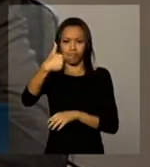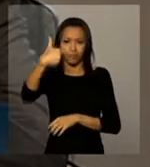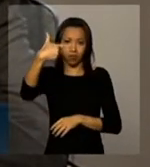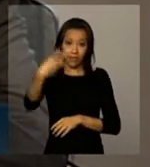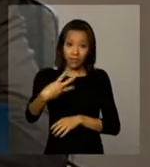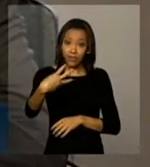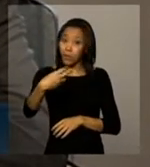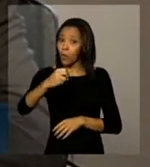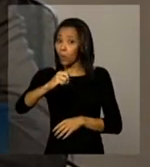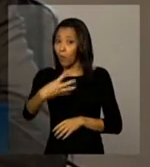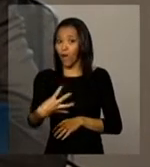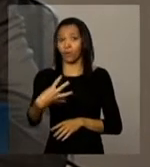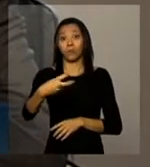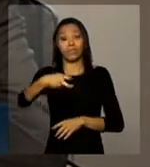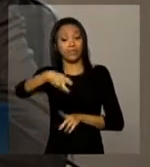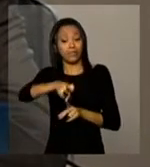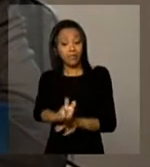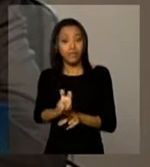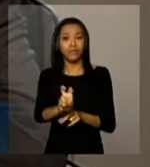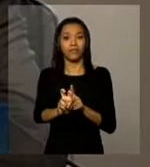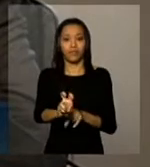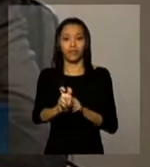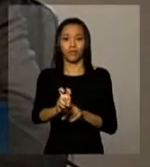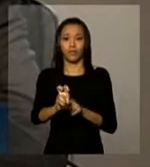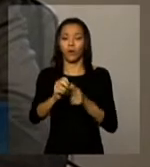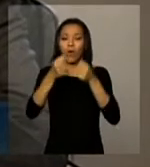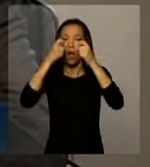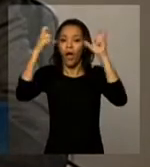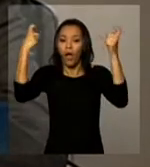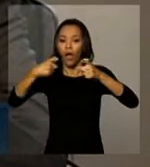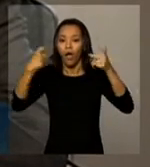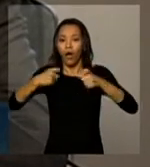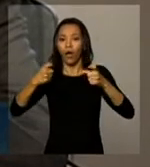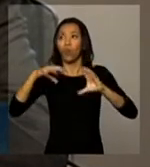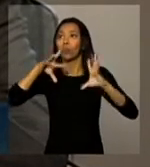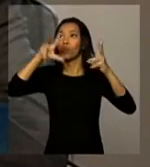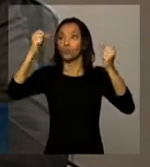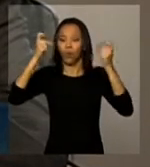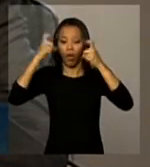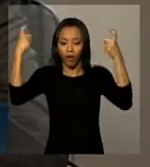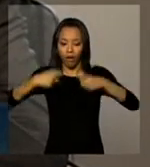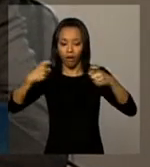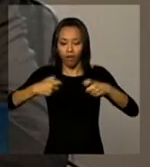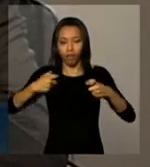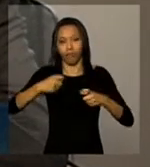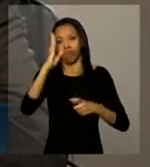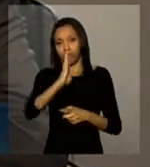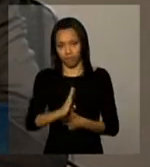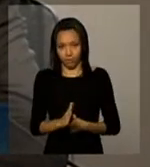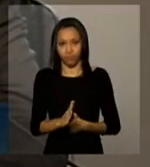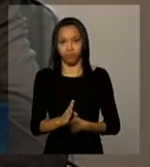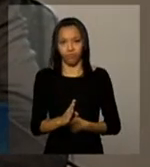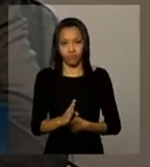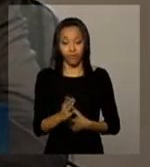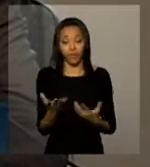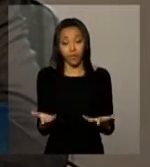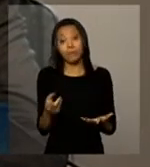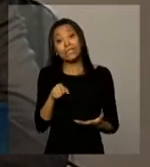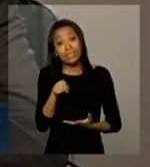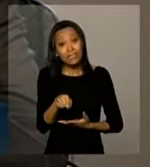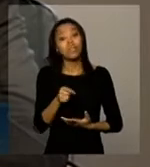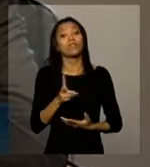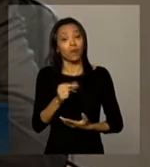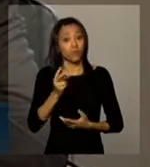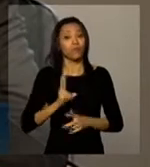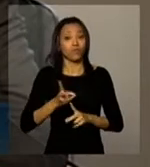quinto maior endereço do investimento direto no mundo. Então, isto vai